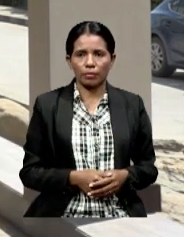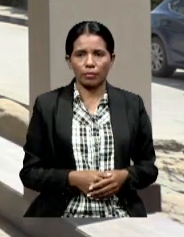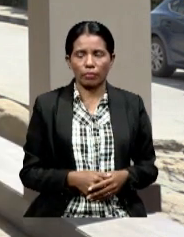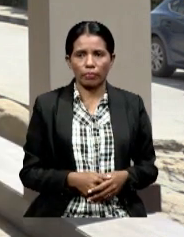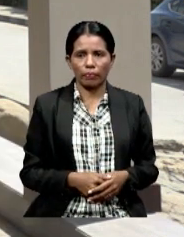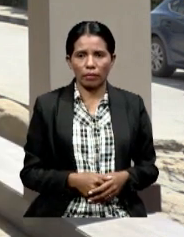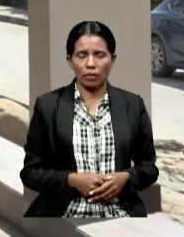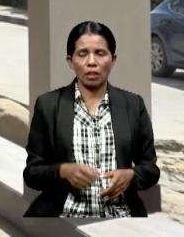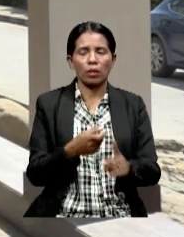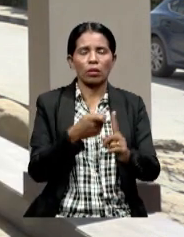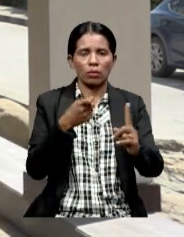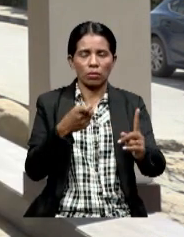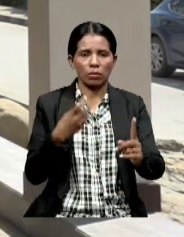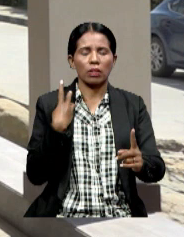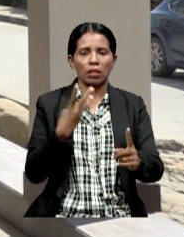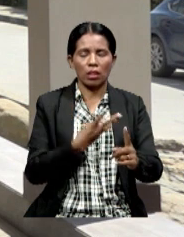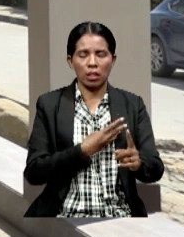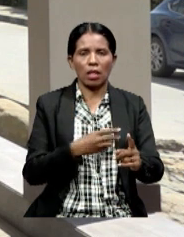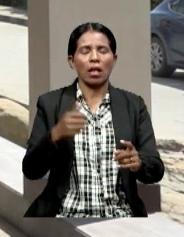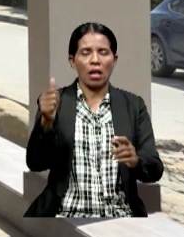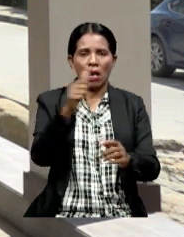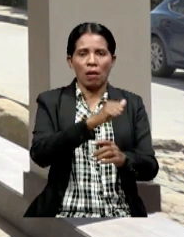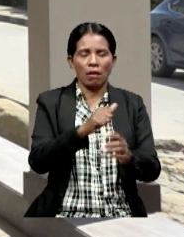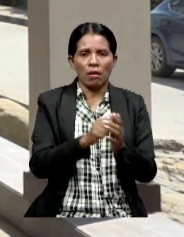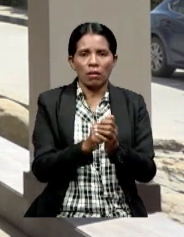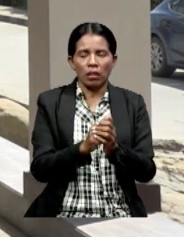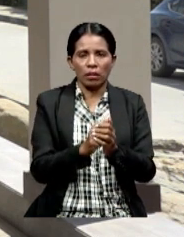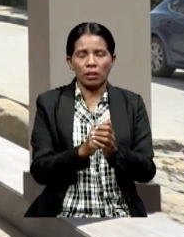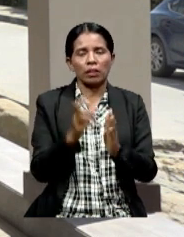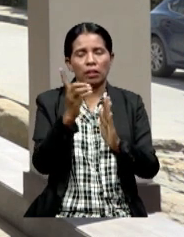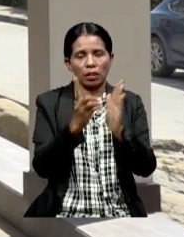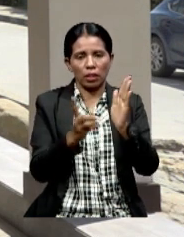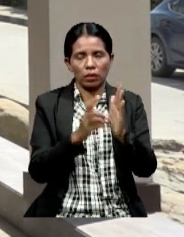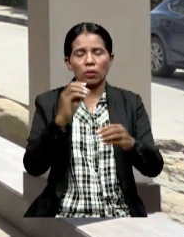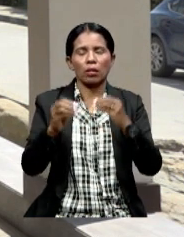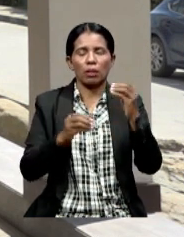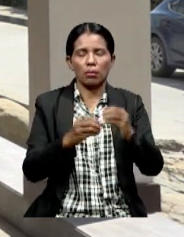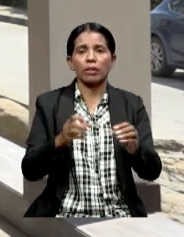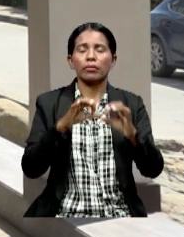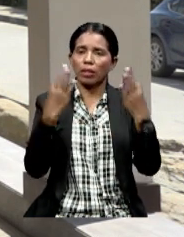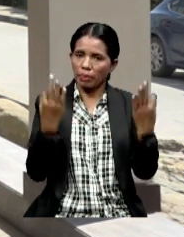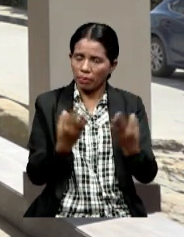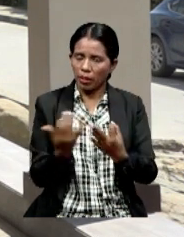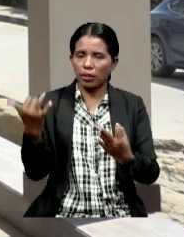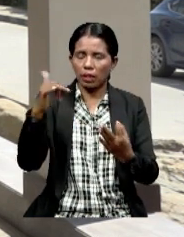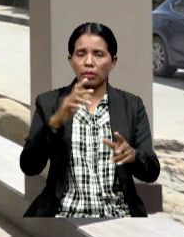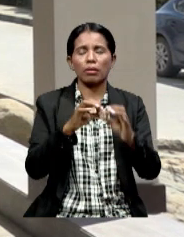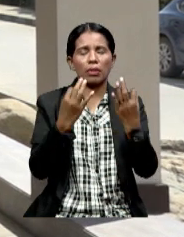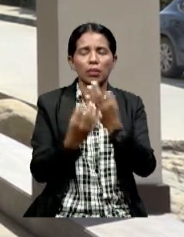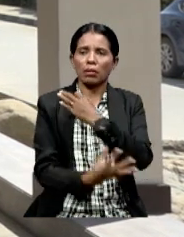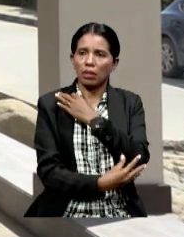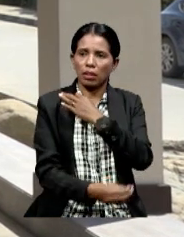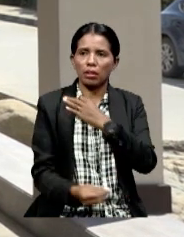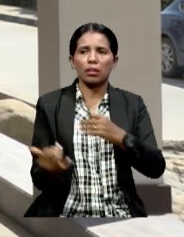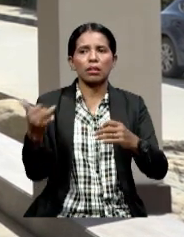E husi itani análise na beita halo ba dados kona ba uma cancer, né? Kata uma cancer na be kiak, sira